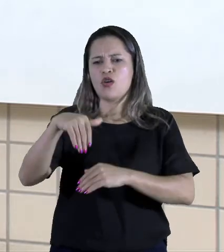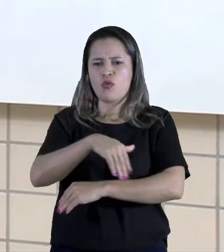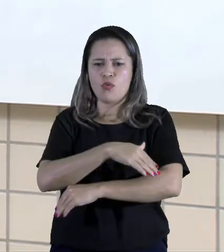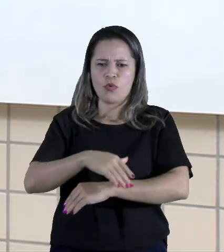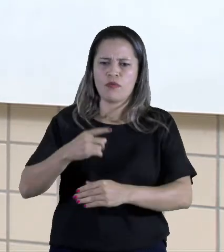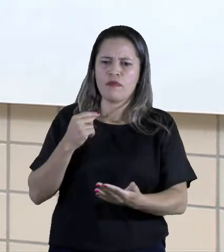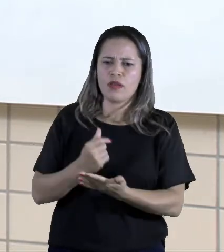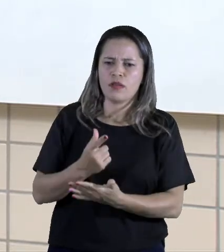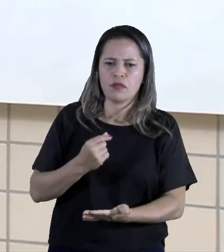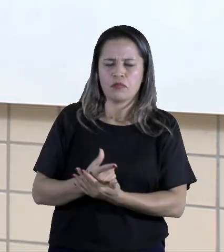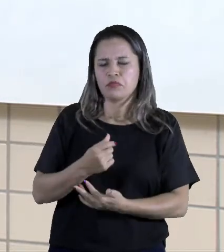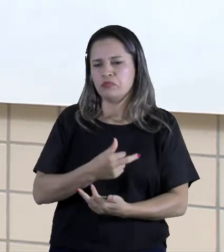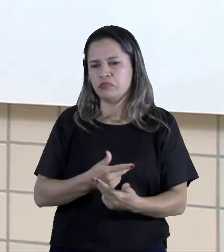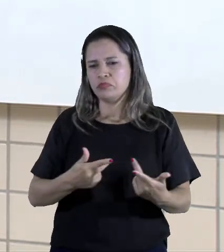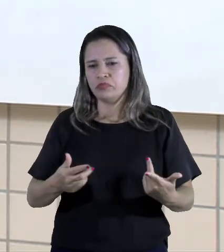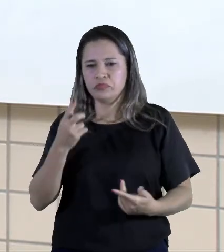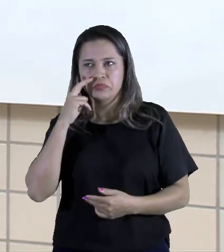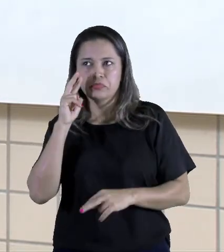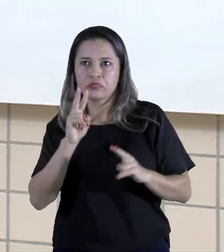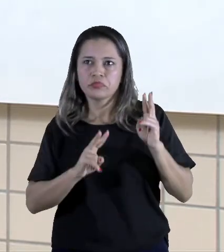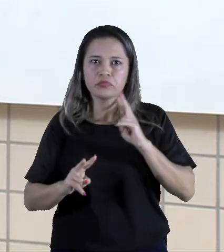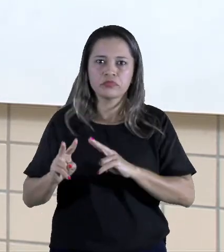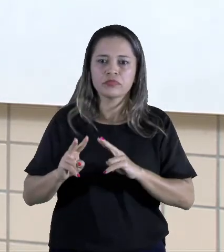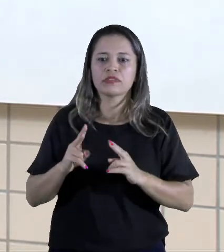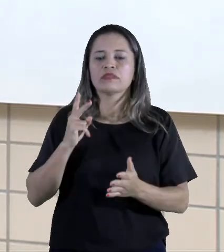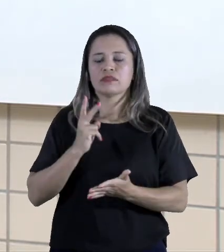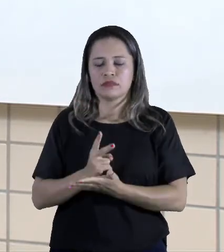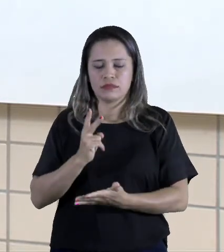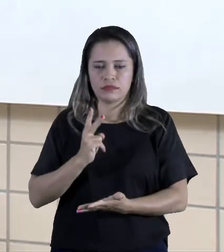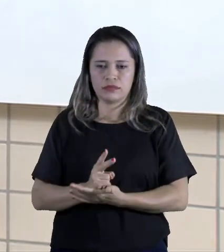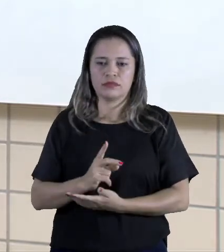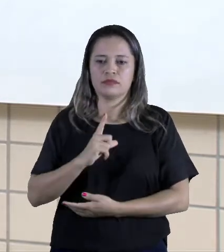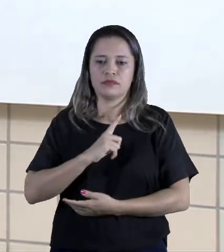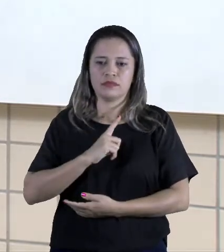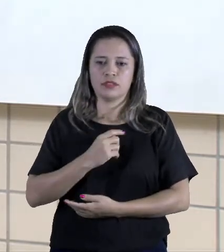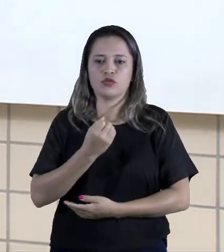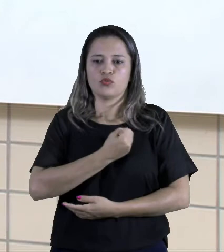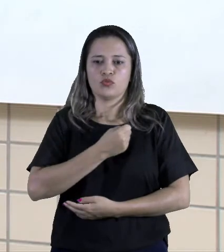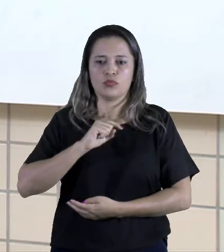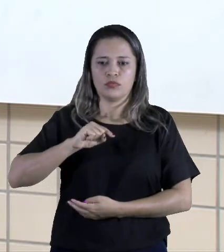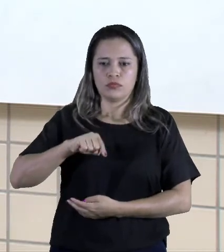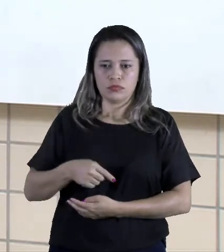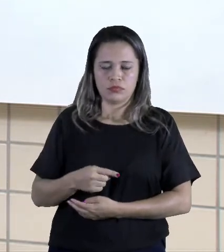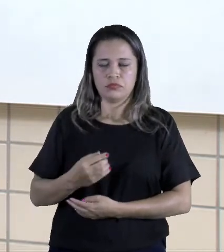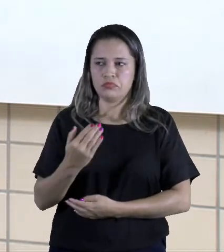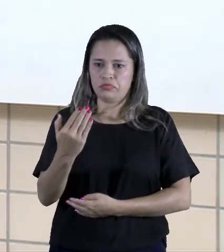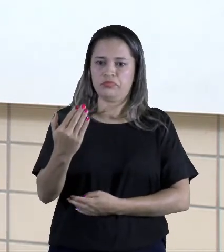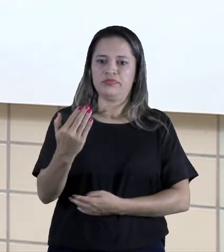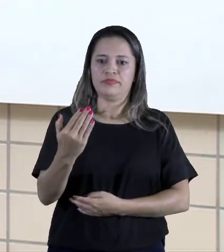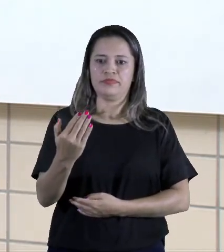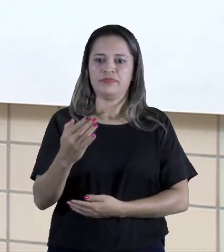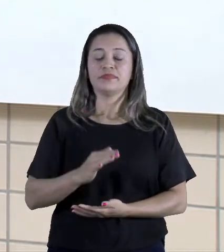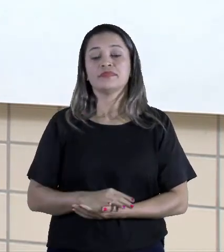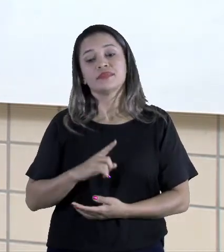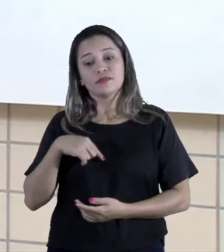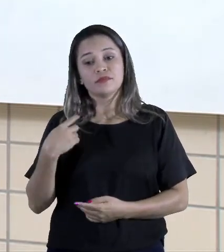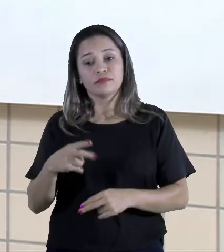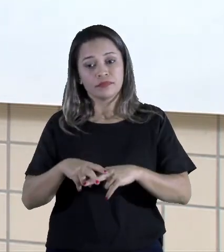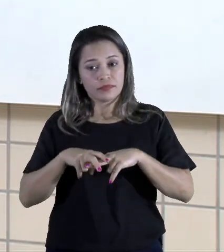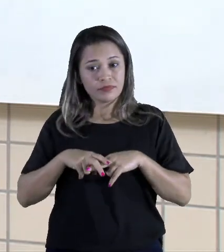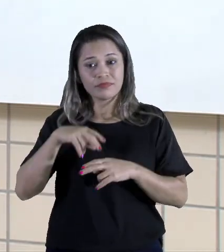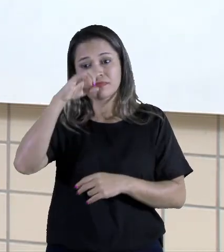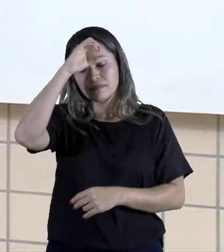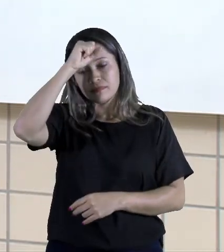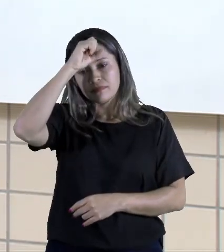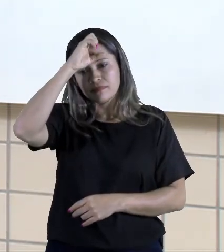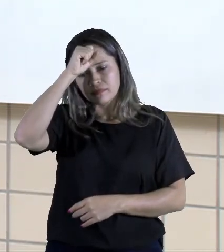comprar alguma coisa, que a gente vai ver alguma coisa, a gente sempre vai ter números decimais na nossa frente. Por isso que nós precisamos aprender